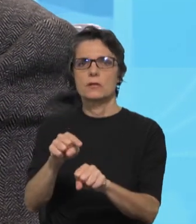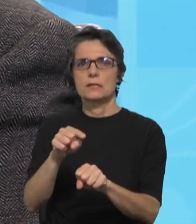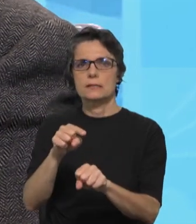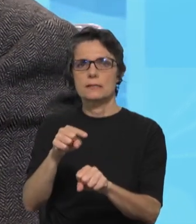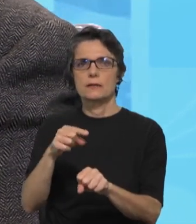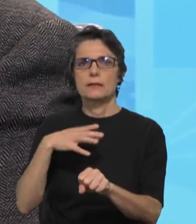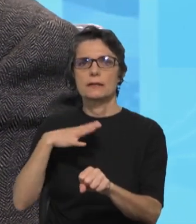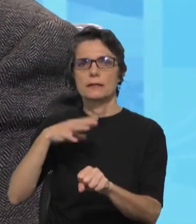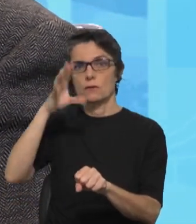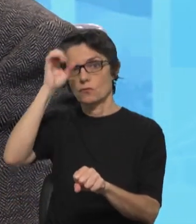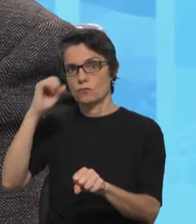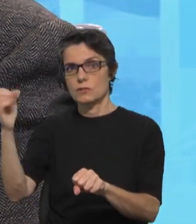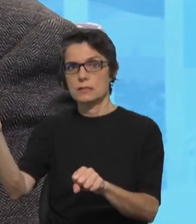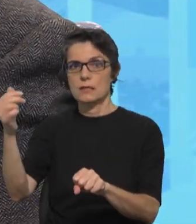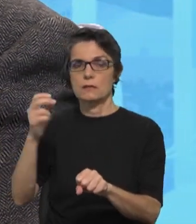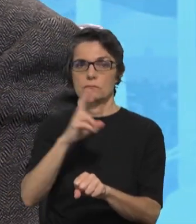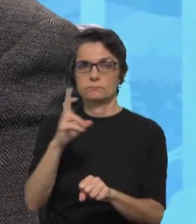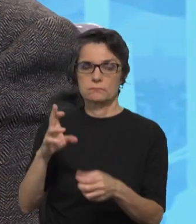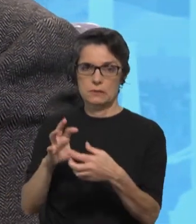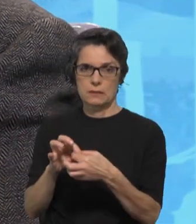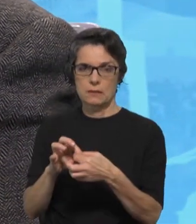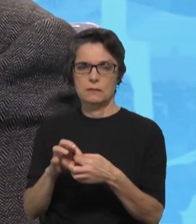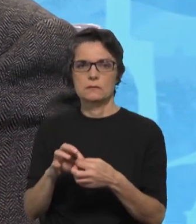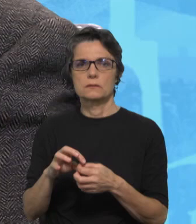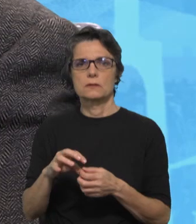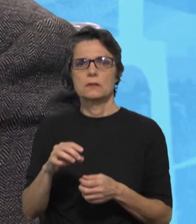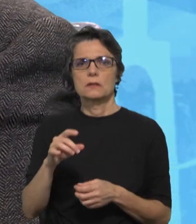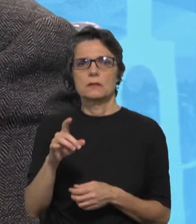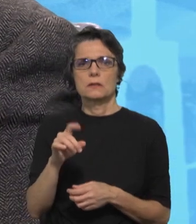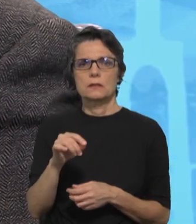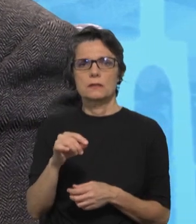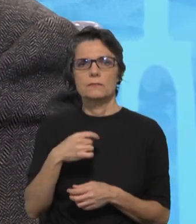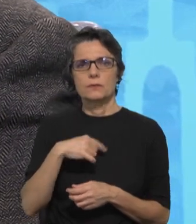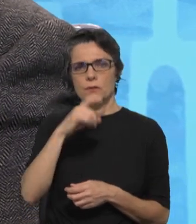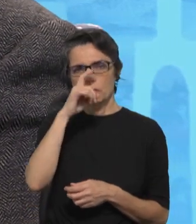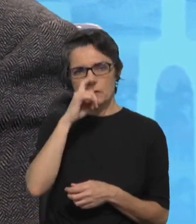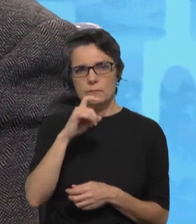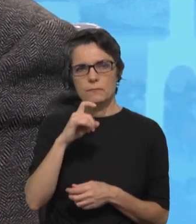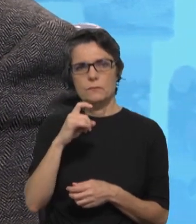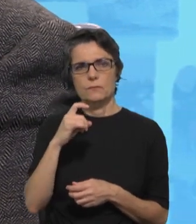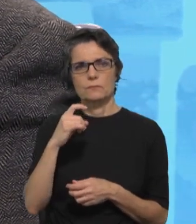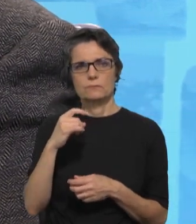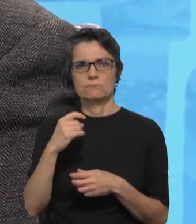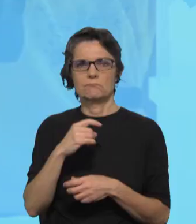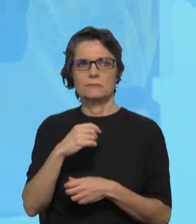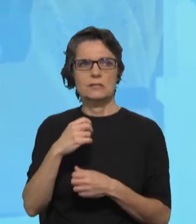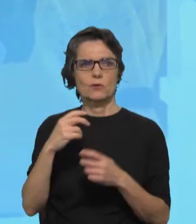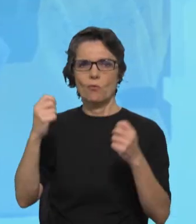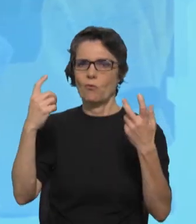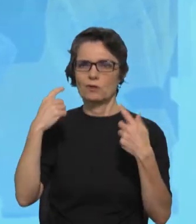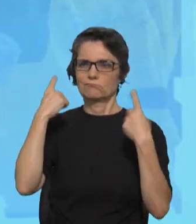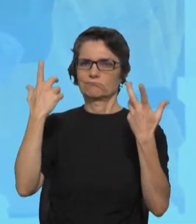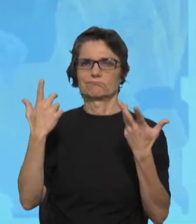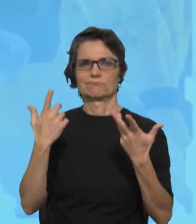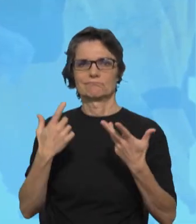Estado na Rádio Renascença. E aí também admirem muito a serenidade e a coragem do Ele soube conduzir bem estes momentos